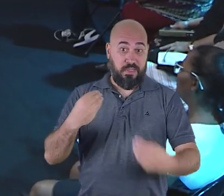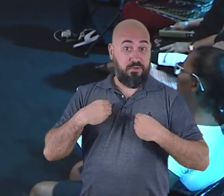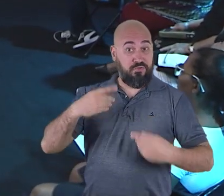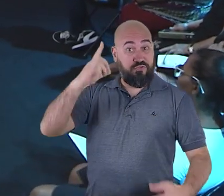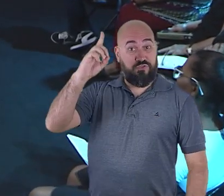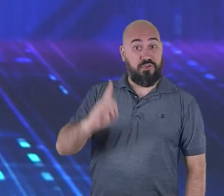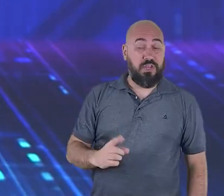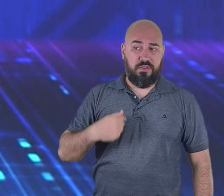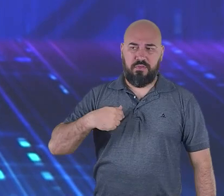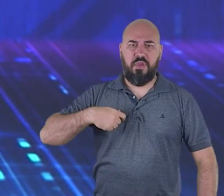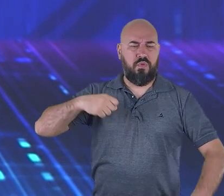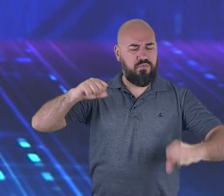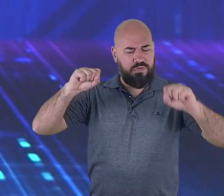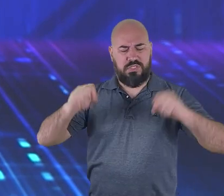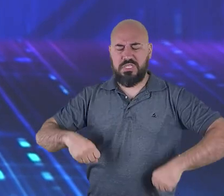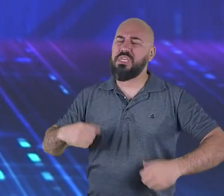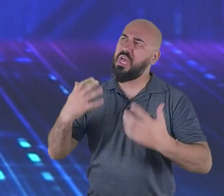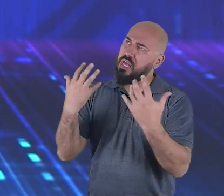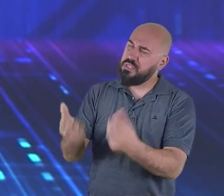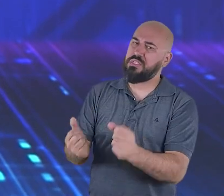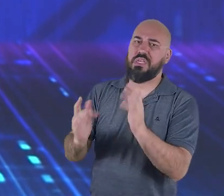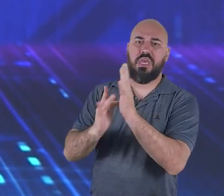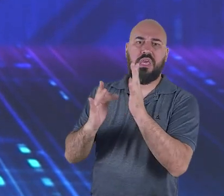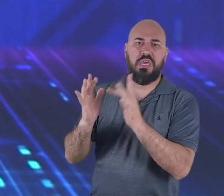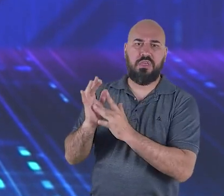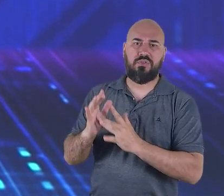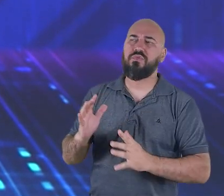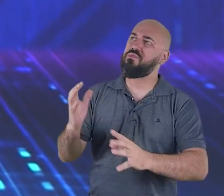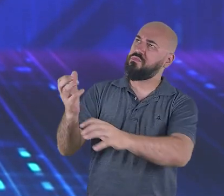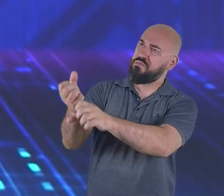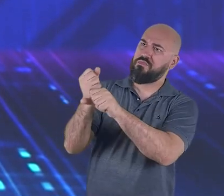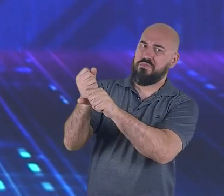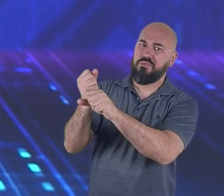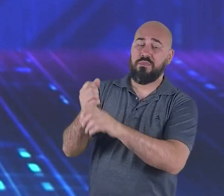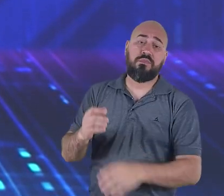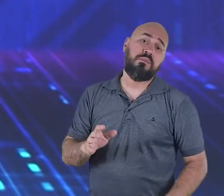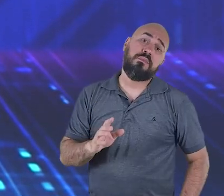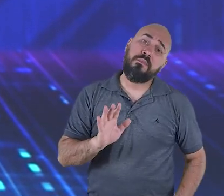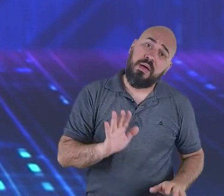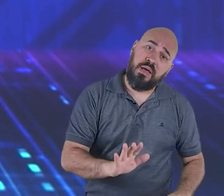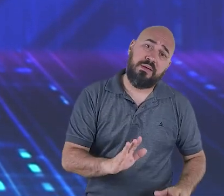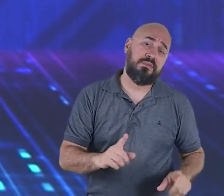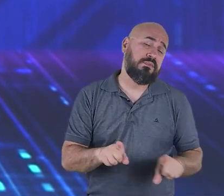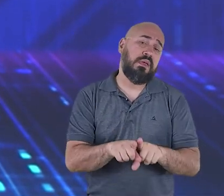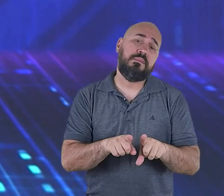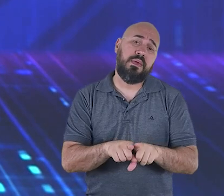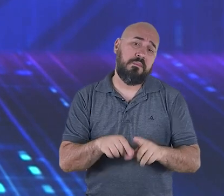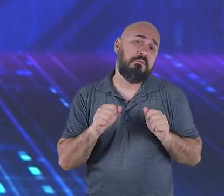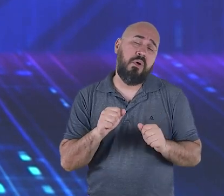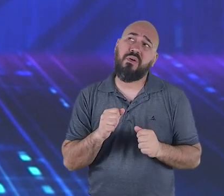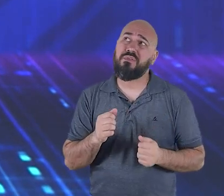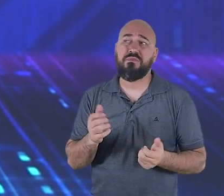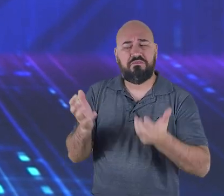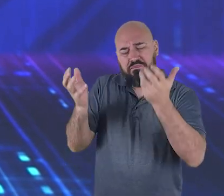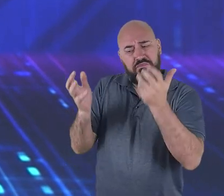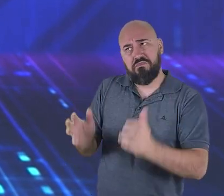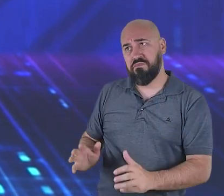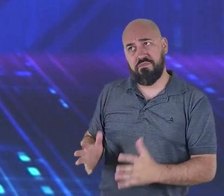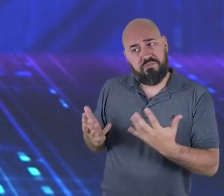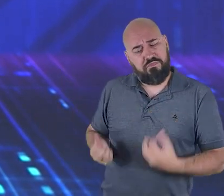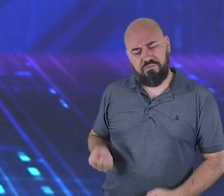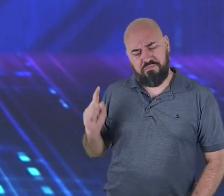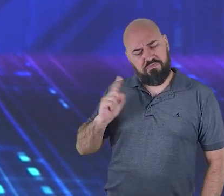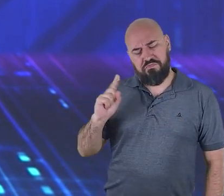dizer sim, mas também nos dá o direito de dizer não. E lembre-se, Deus é amor. Então